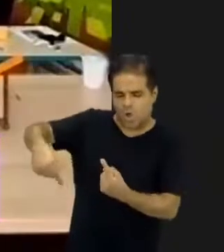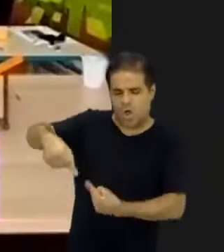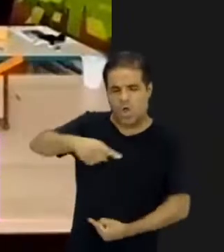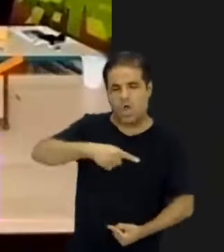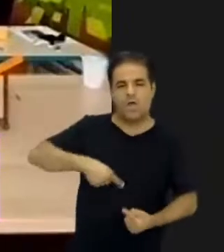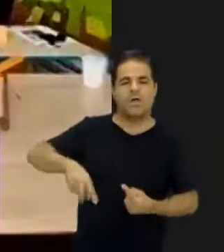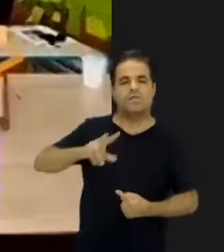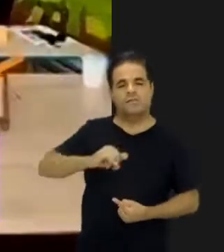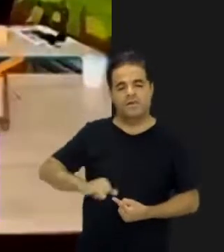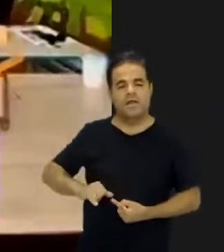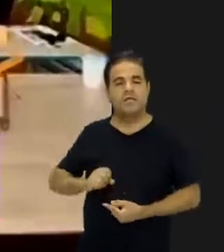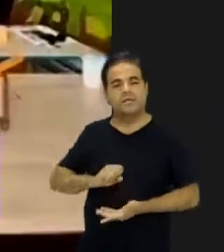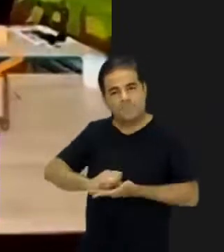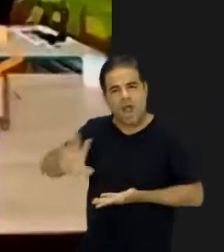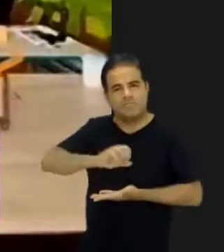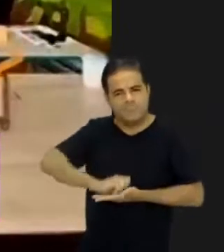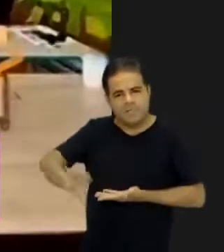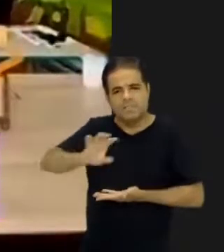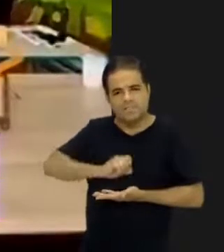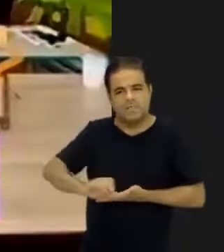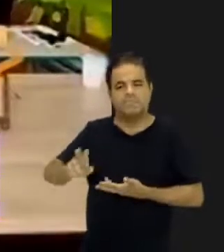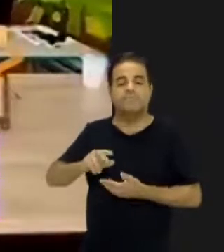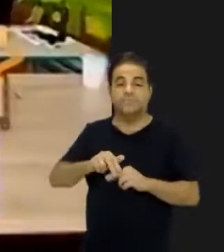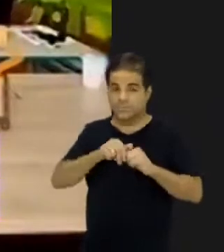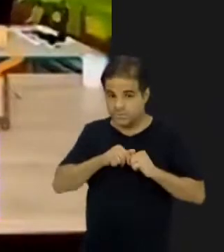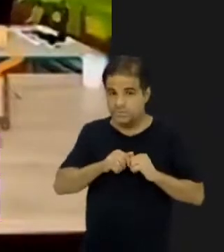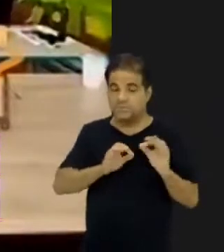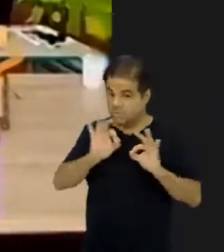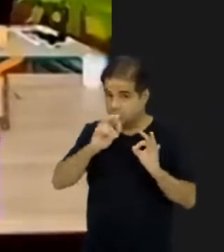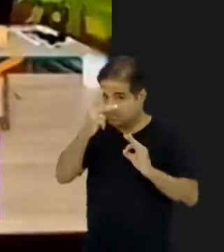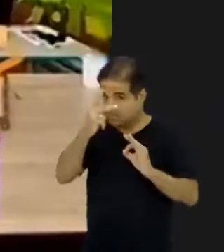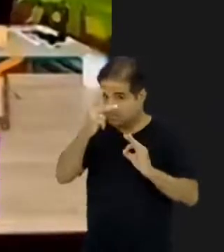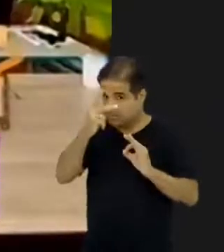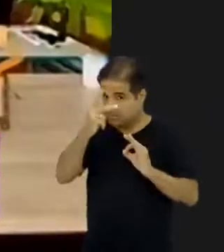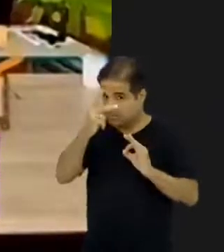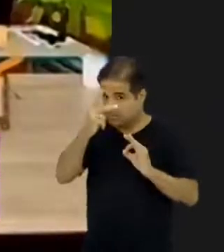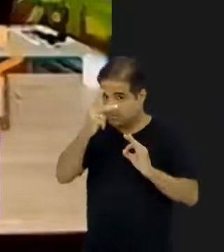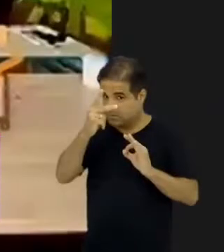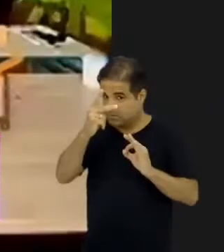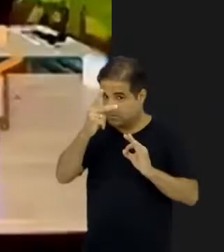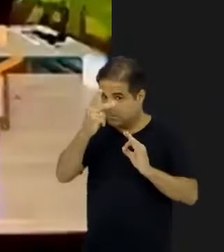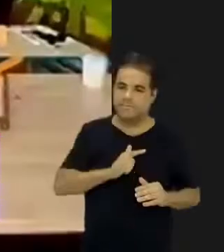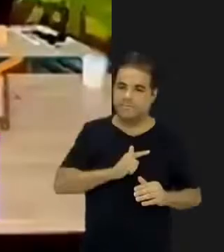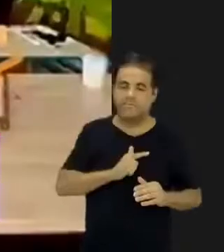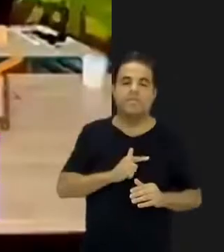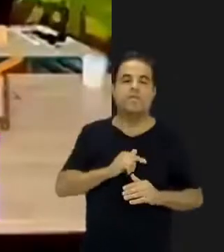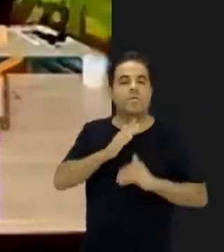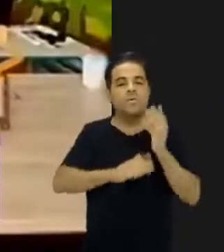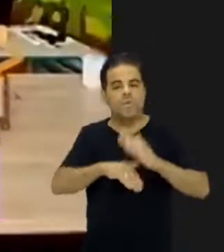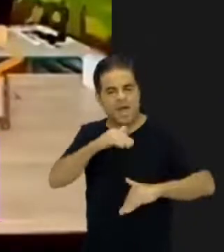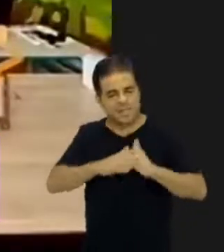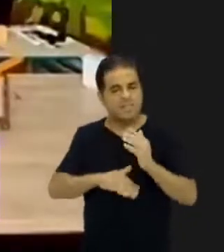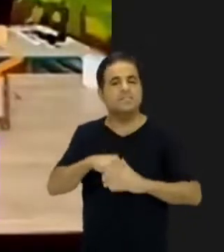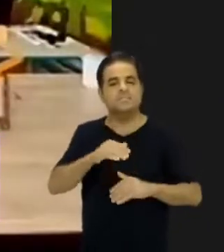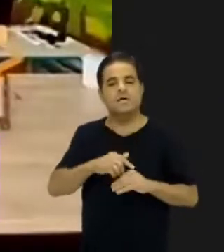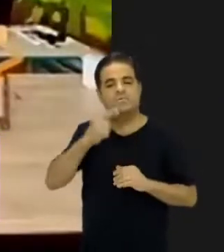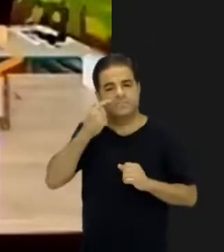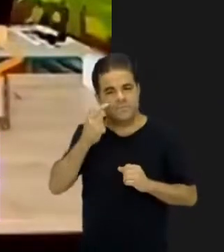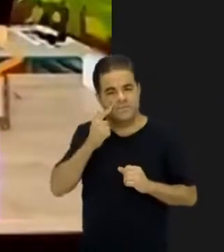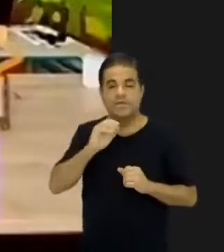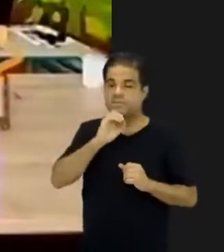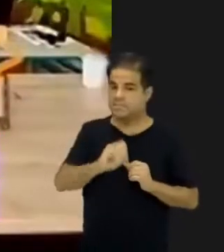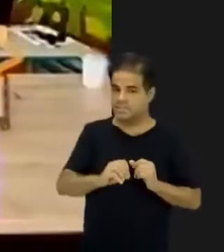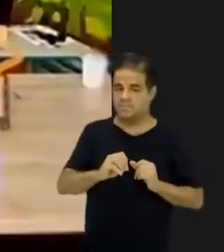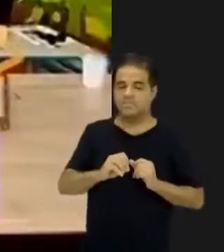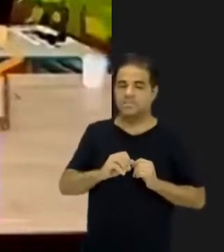vai mandando um sinalzinho. Por isso que quando você for fazer o seu programa, você vai ter lá, por exemplo, uma ação, aí você vai ver 0,